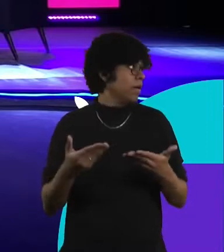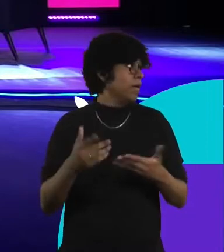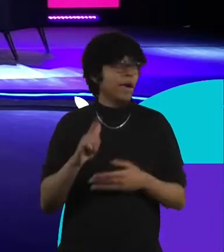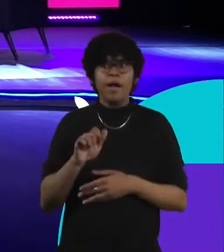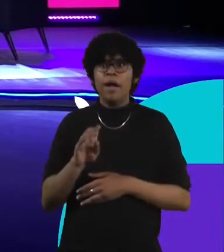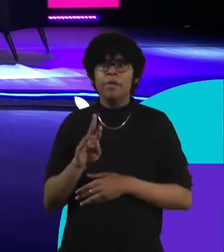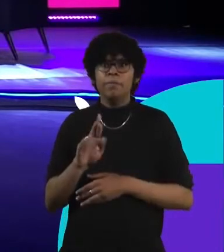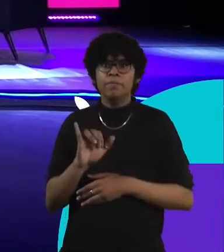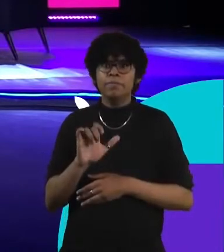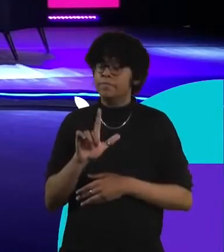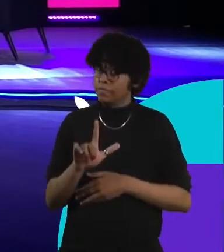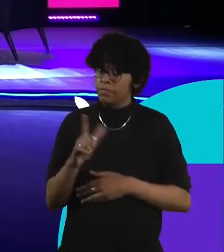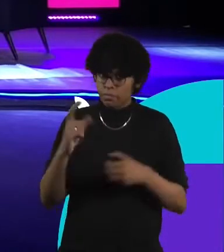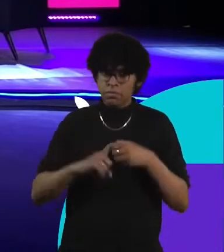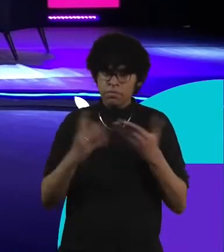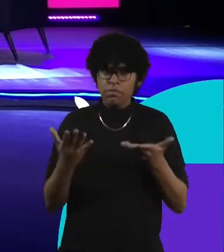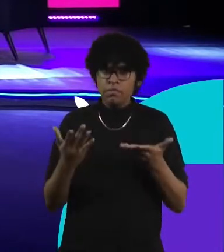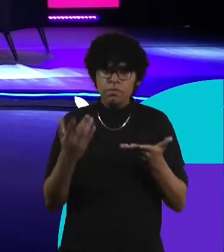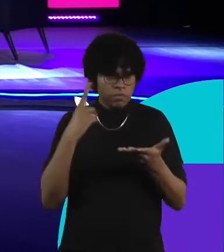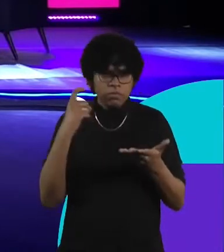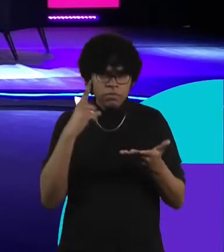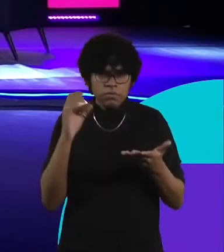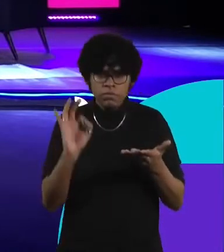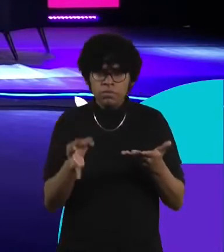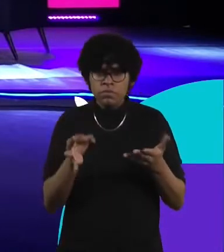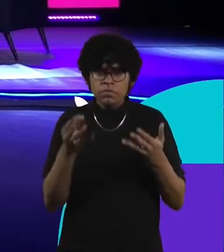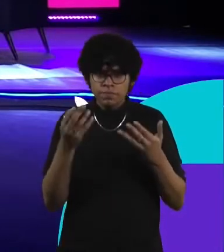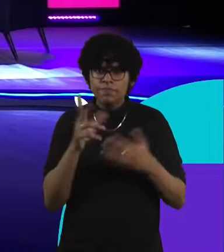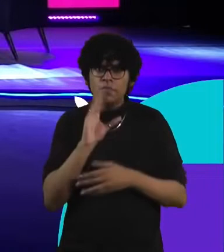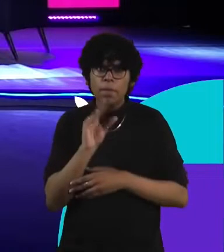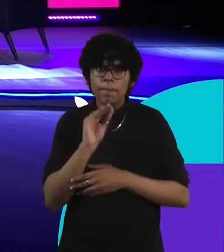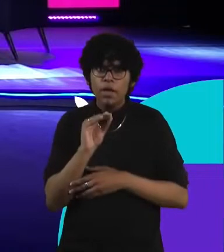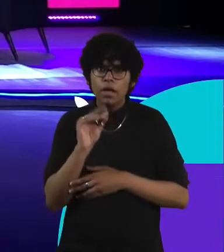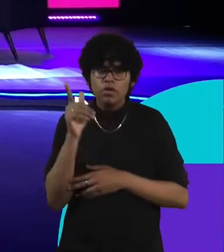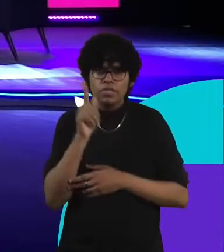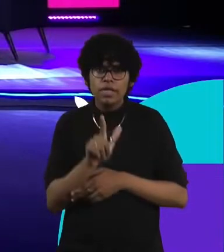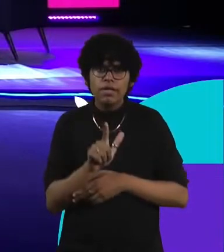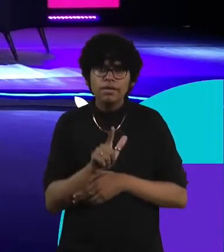tela. Gabriel, você está com áudio agora? Está com o microfone?